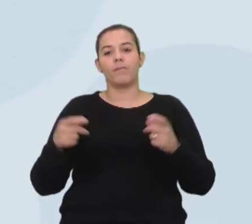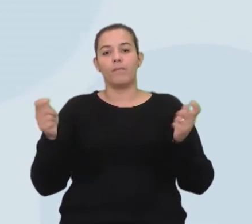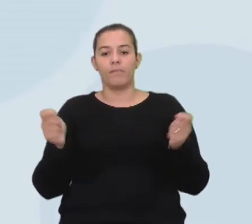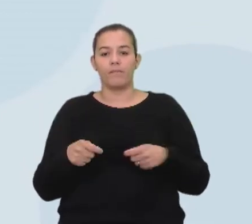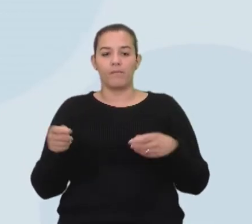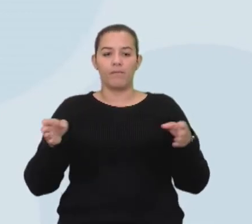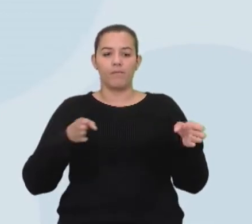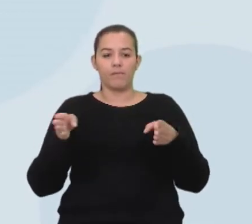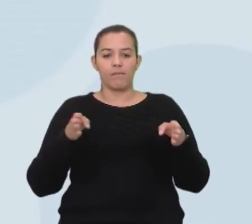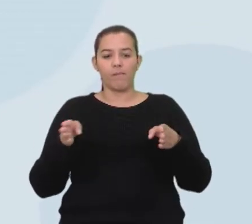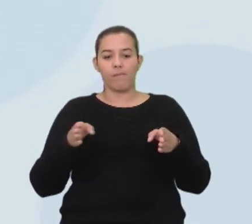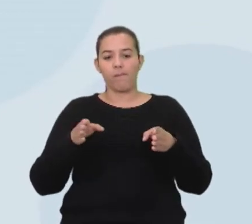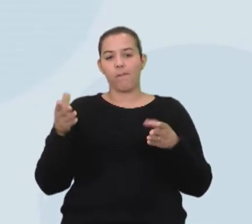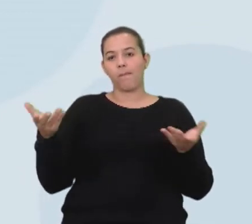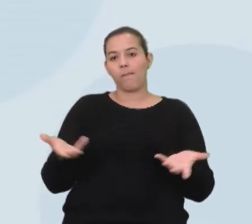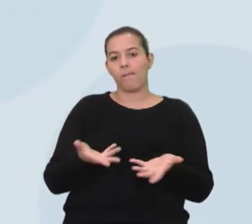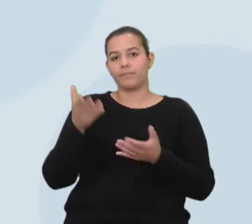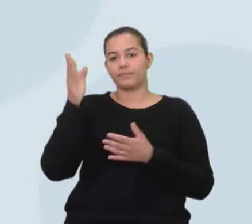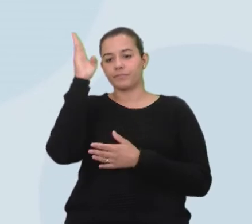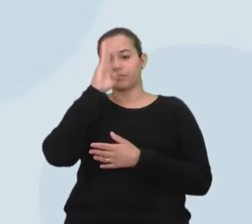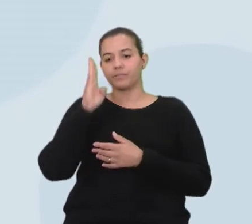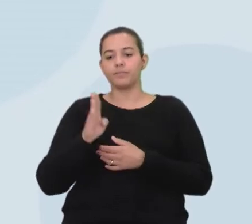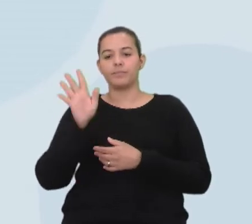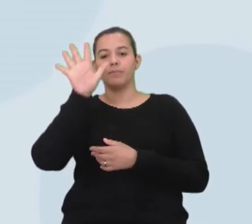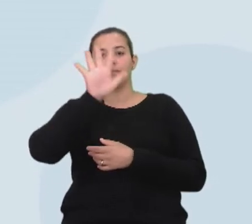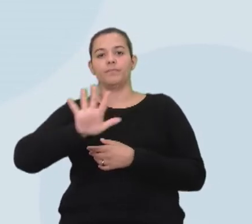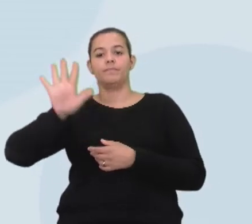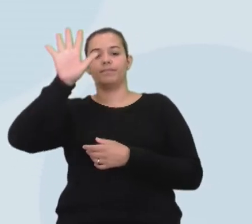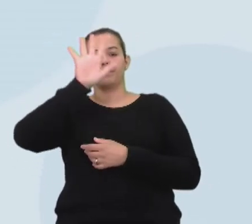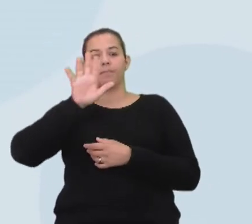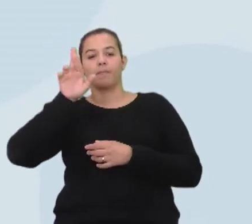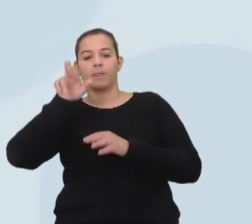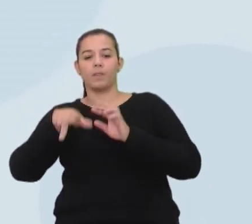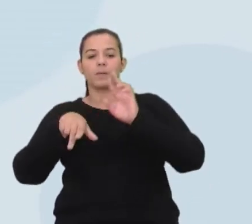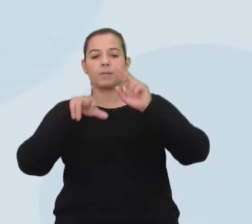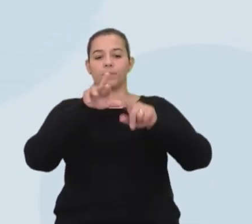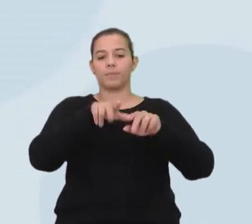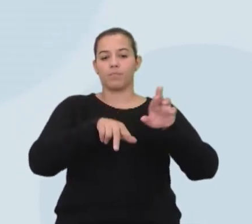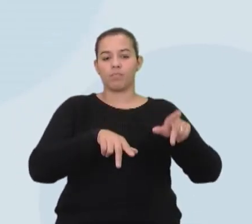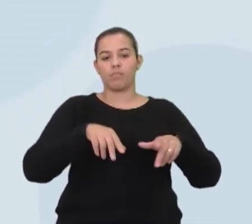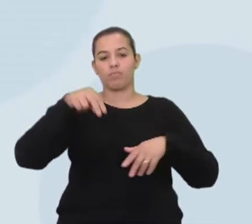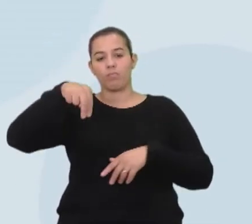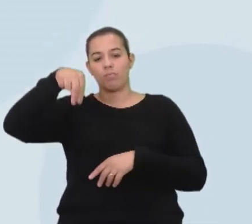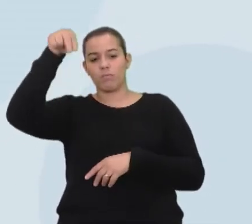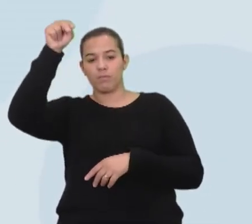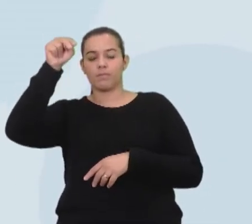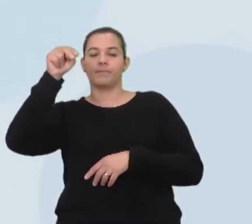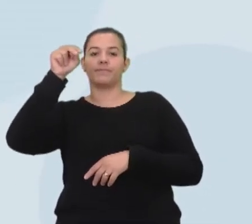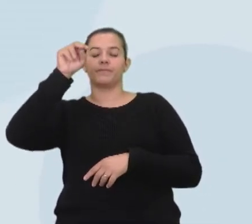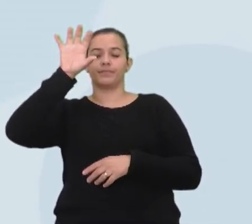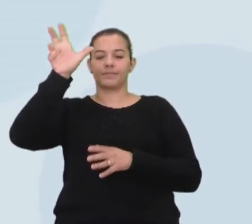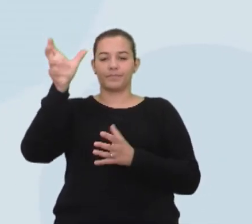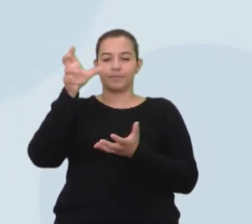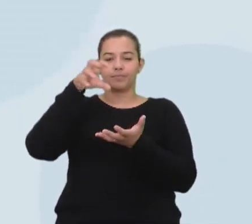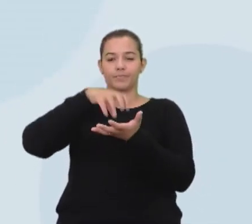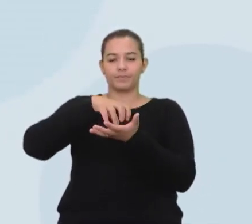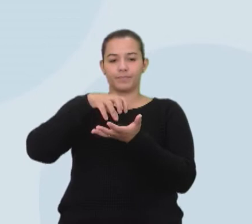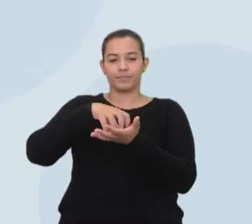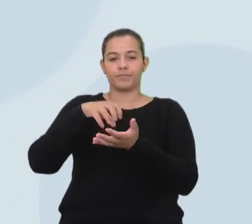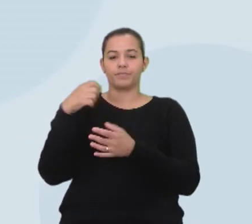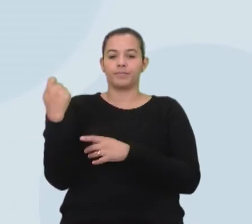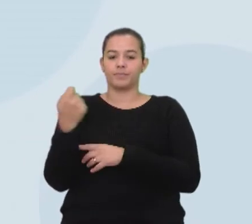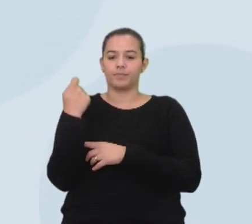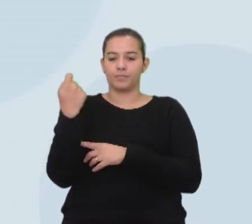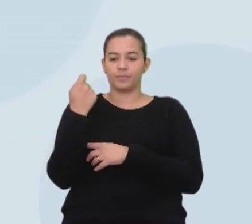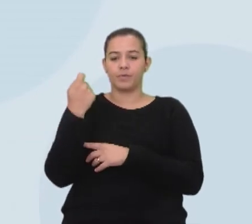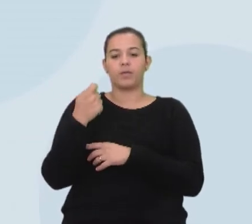o mesmo território que o Brasil tem atualmente, né? Com algumas diferenças ali no no norte, no centro-oeste e tal, no sul, mas